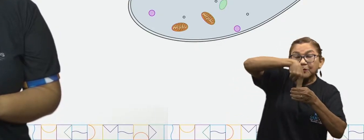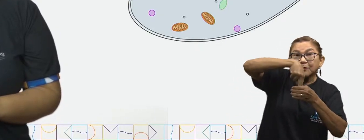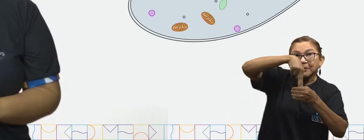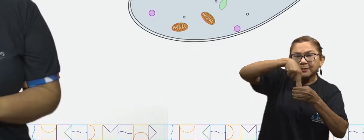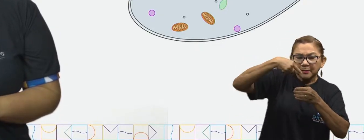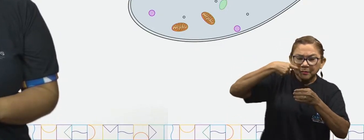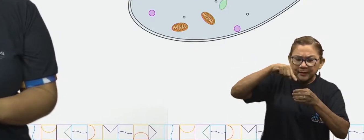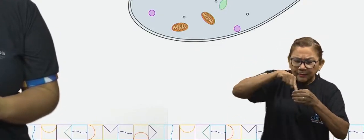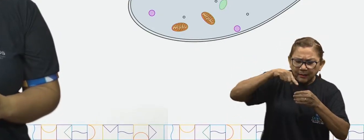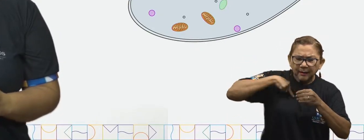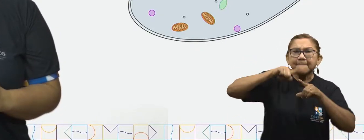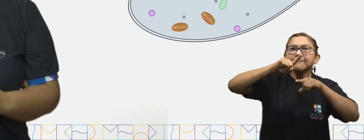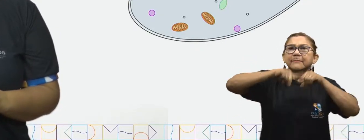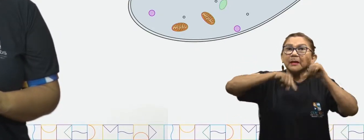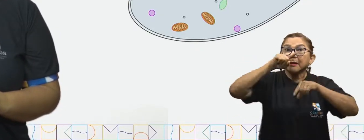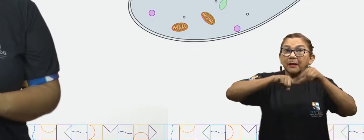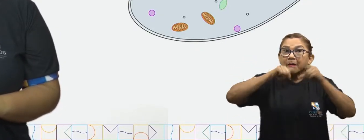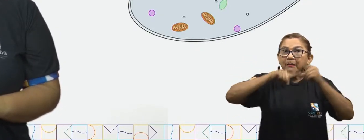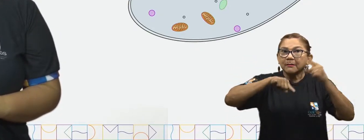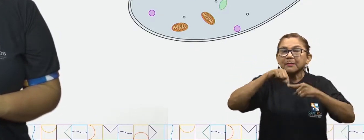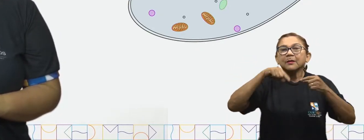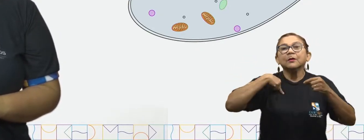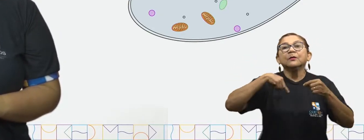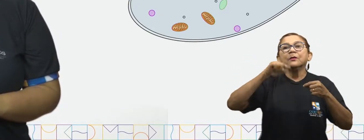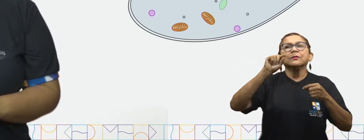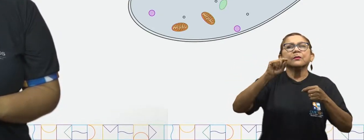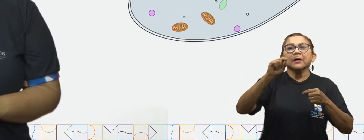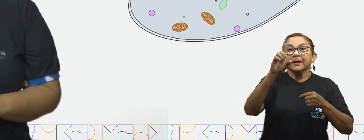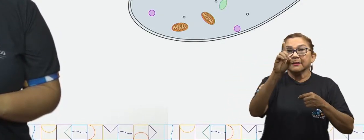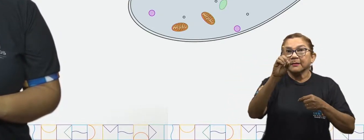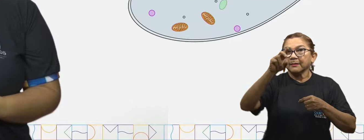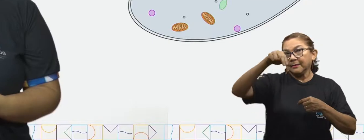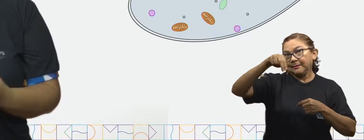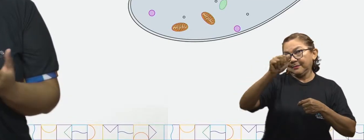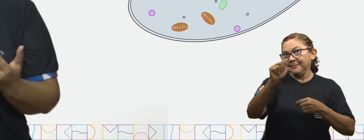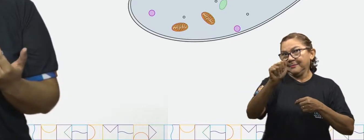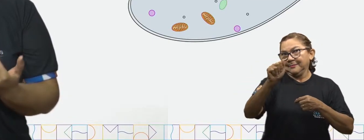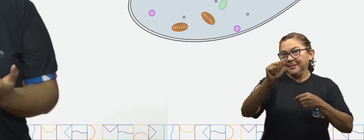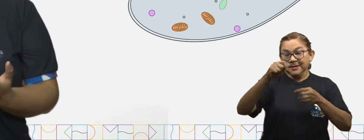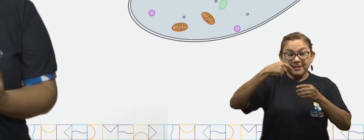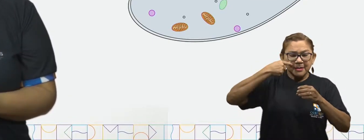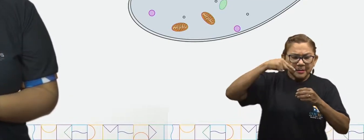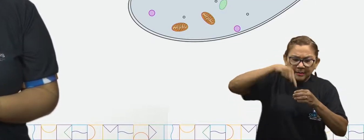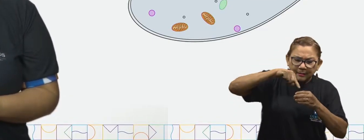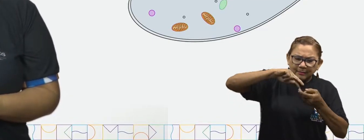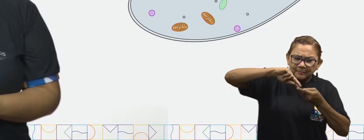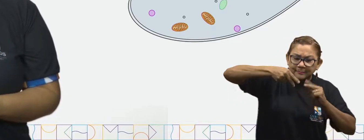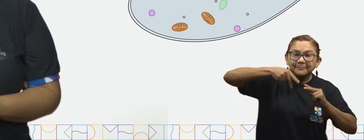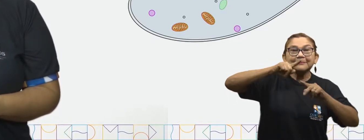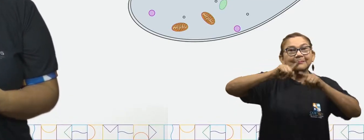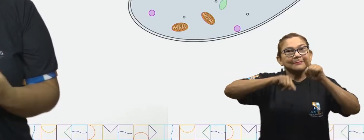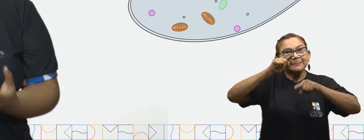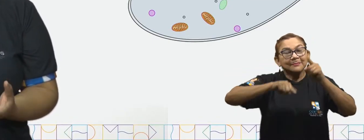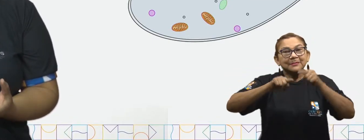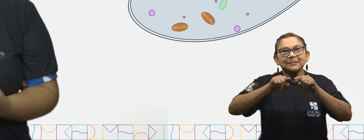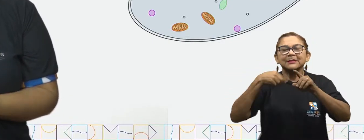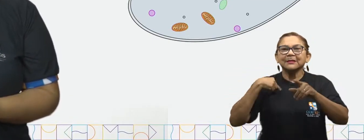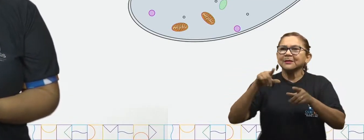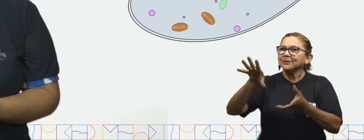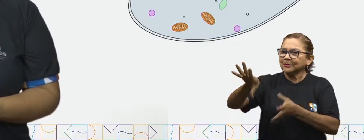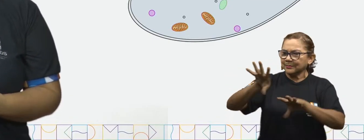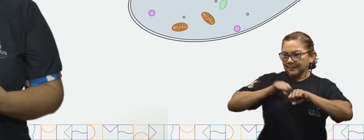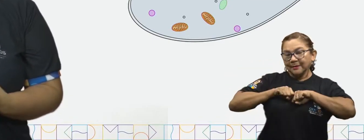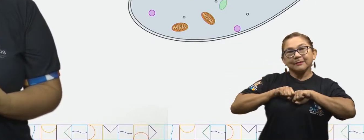material genético. O material genético é responsável por nos dar as características que herdamos de nossos